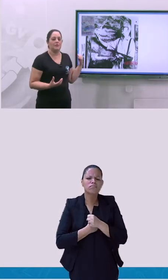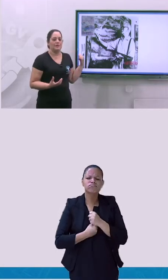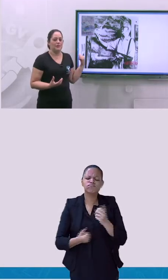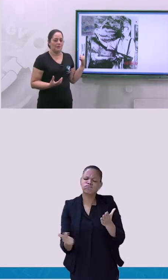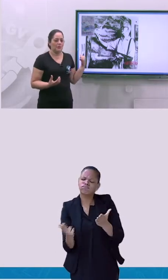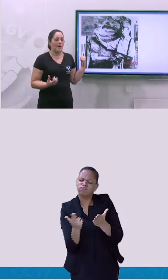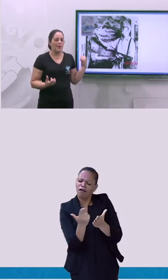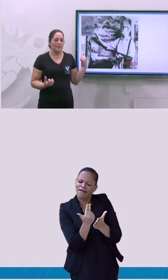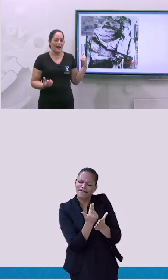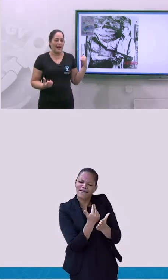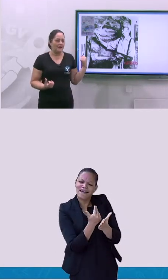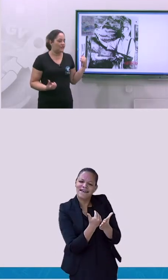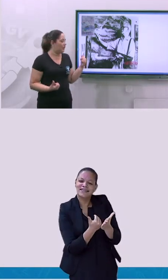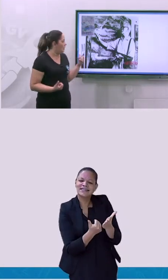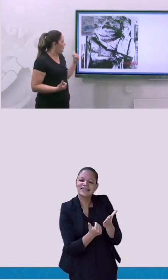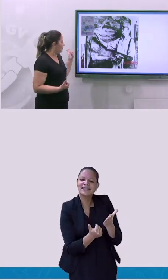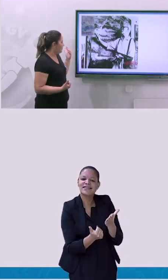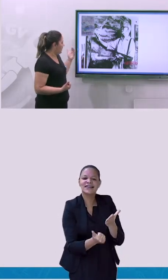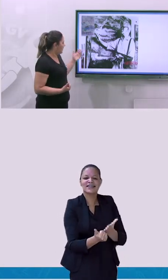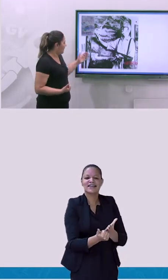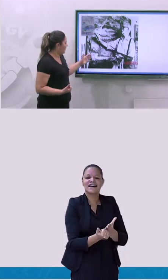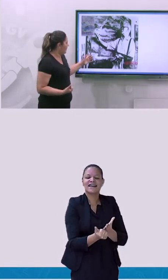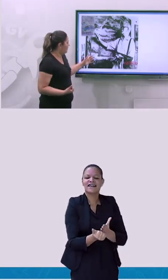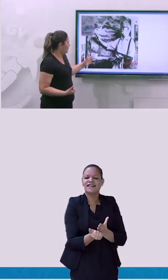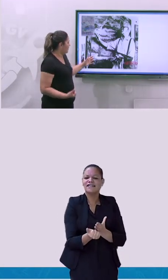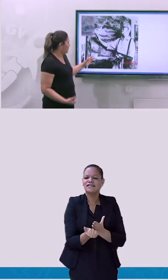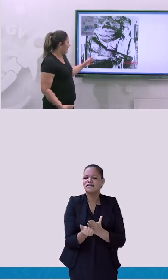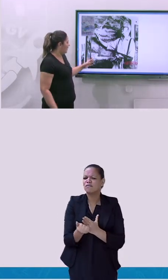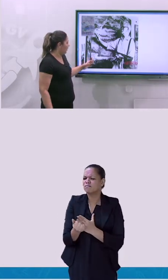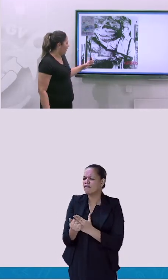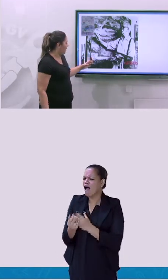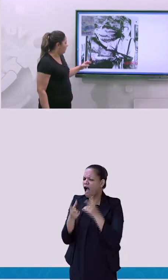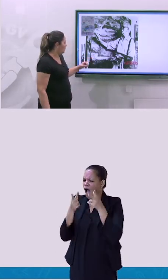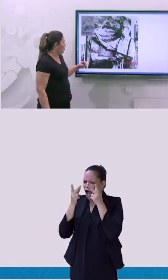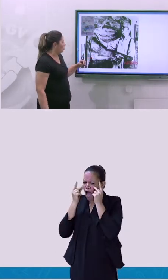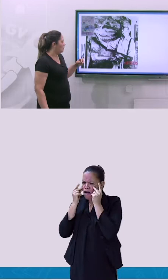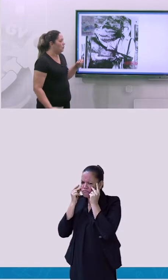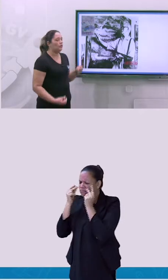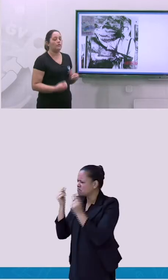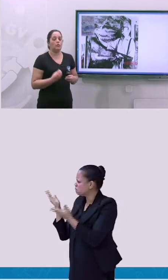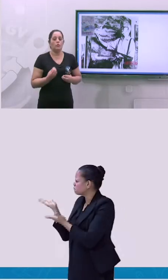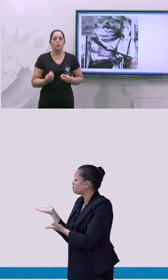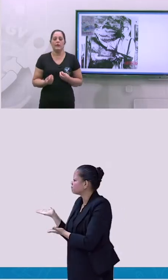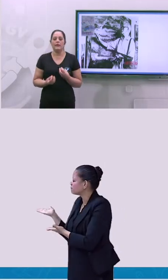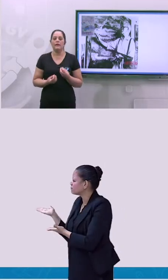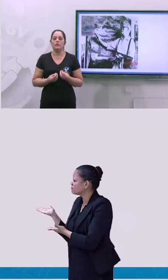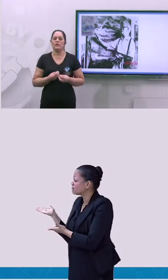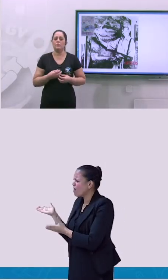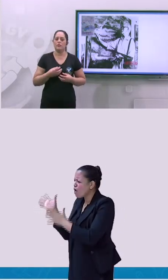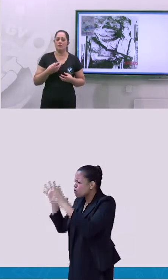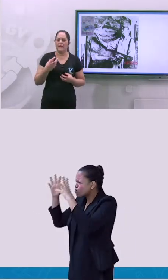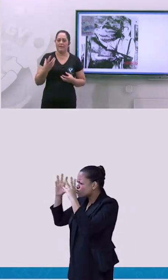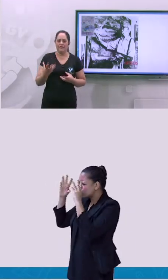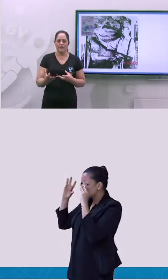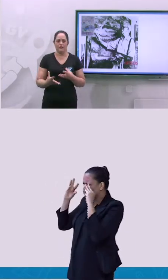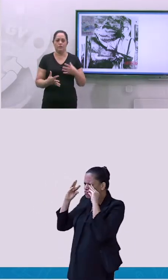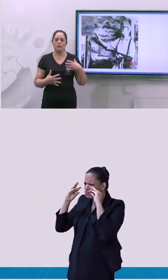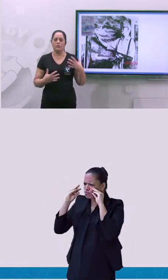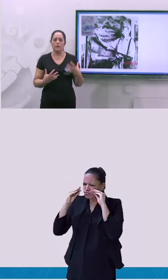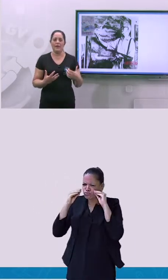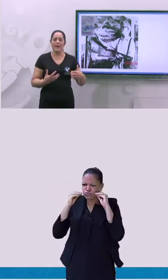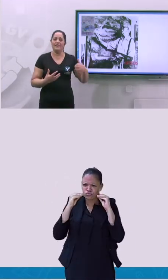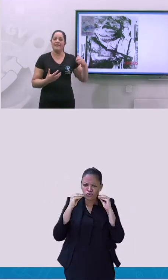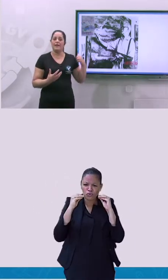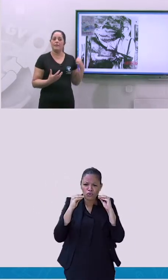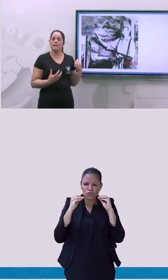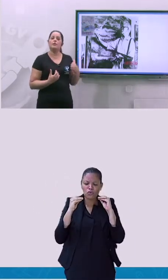desenhando uma outra arte. Você vê que nessa imagem que ele está aqui ao lado, toda muito escura, né? Toda muito no grafite, muito